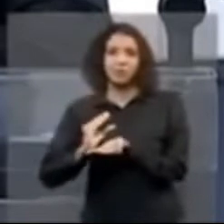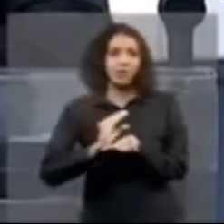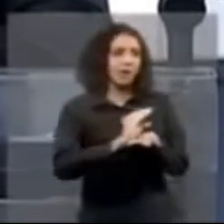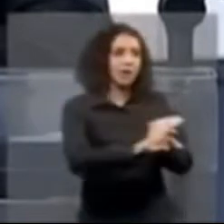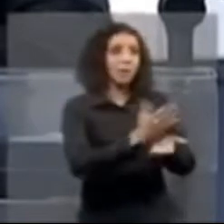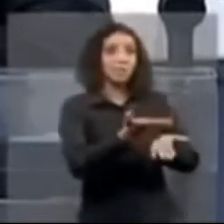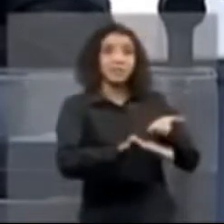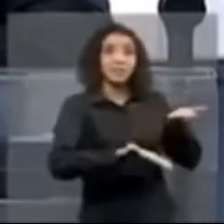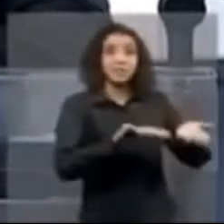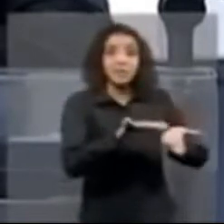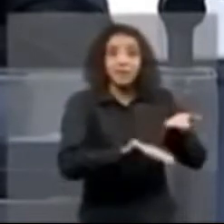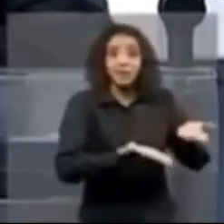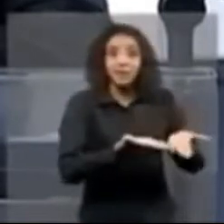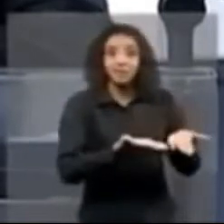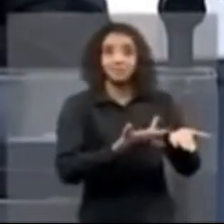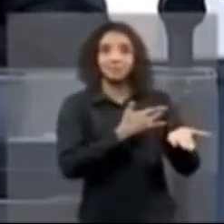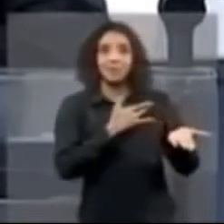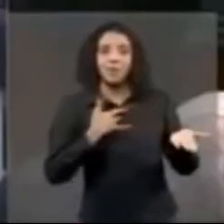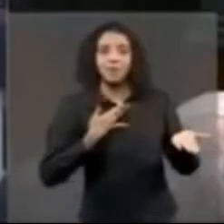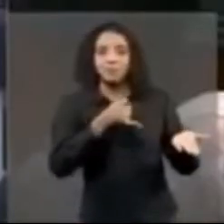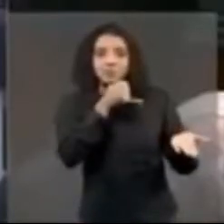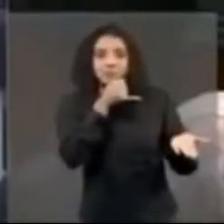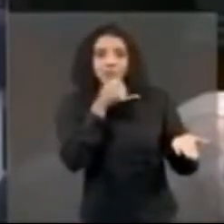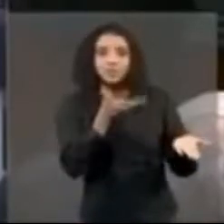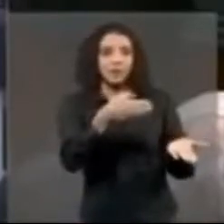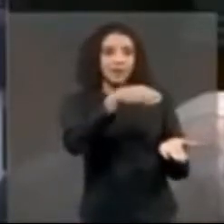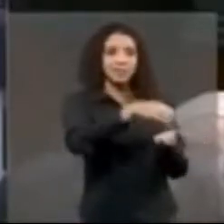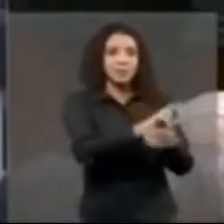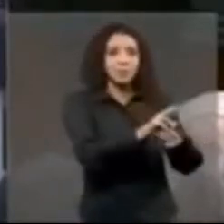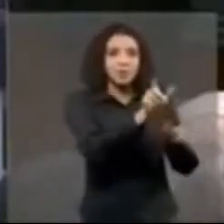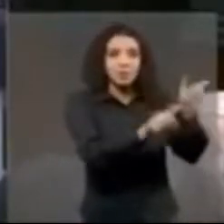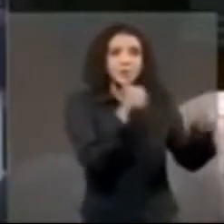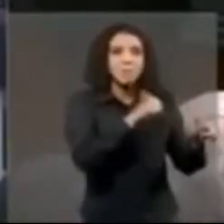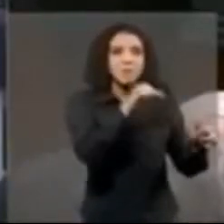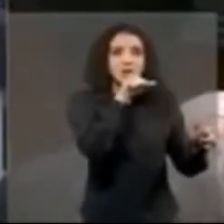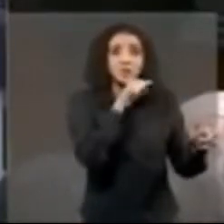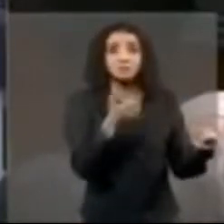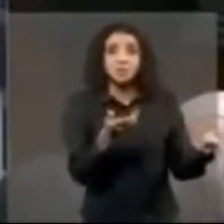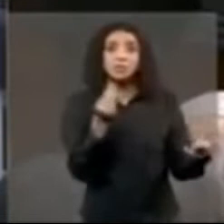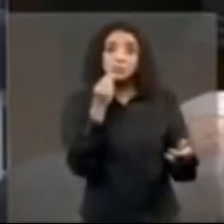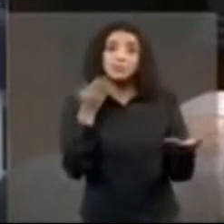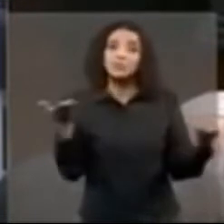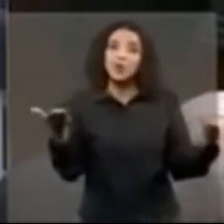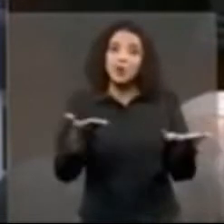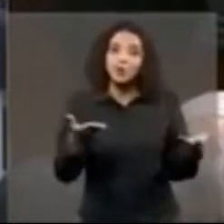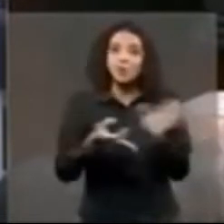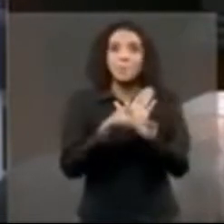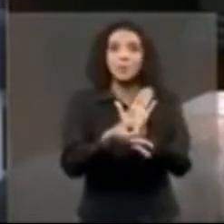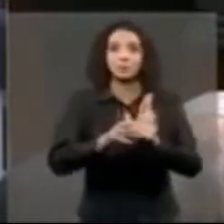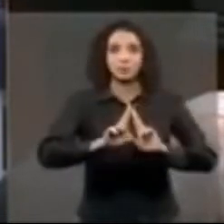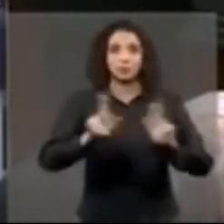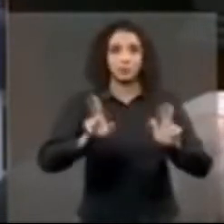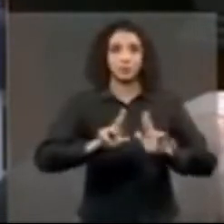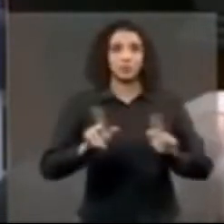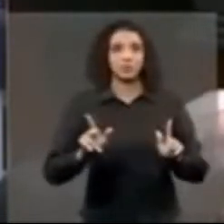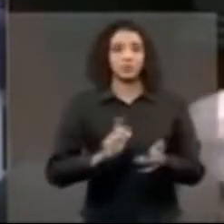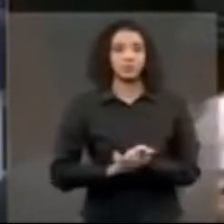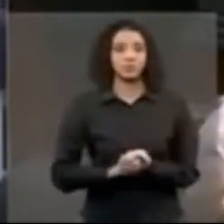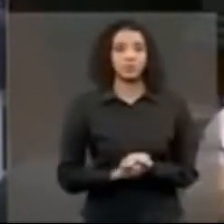e acompanhamento de casas de acolhida, hoje estaríamos com uma visão diferenciada.